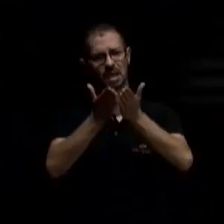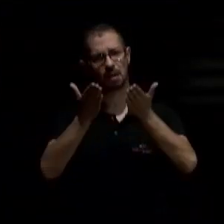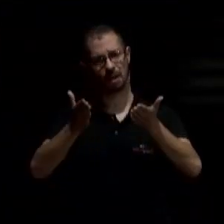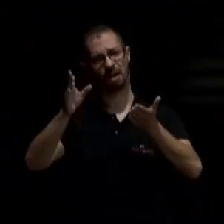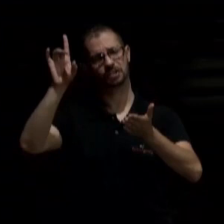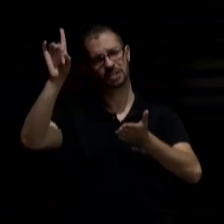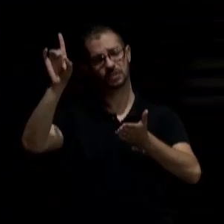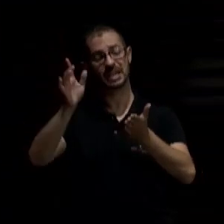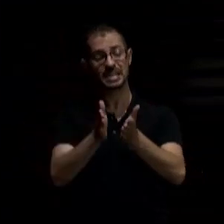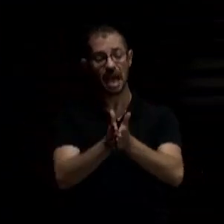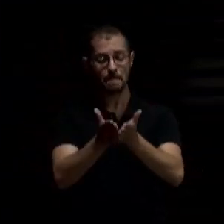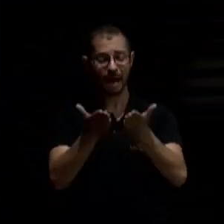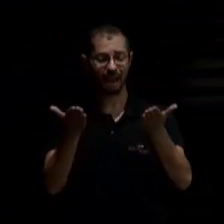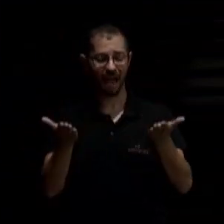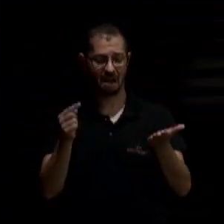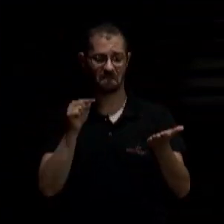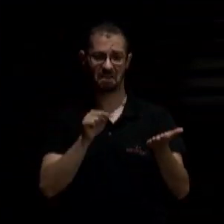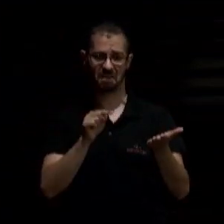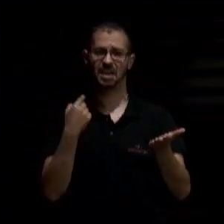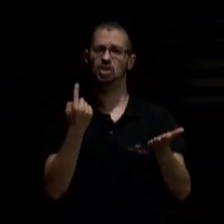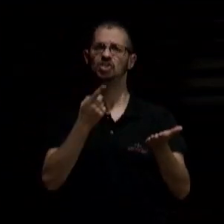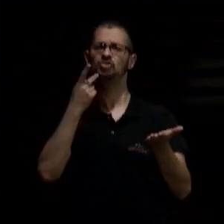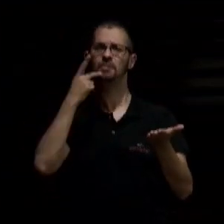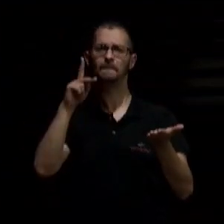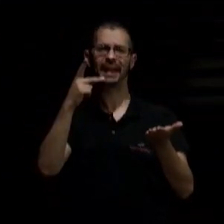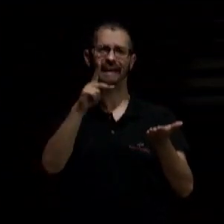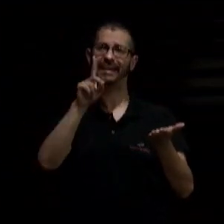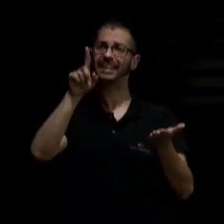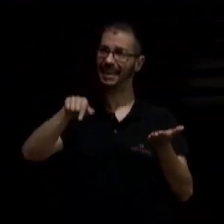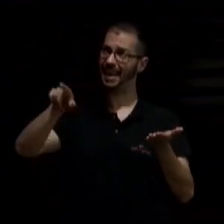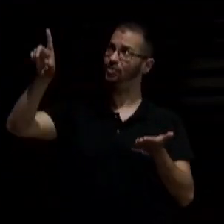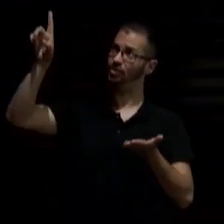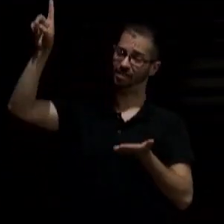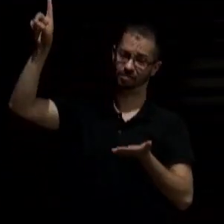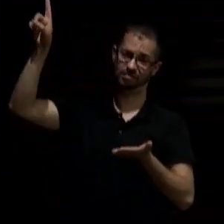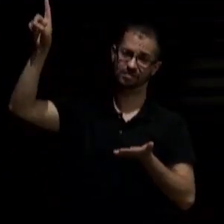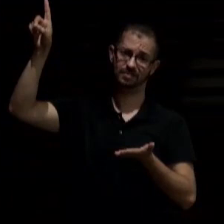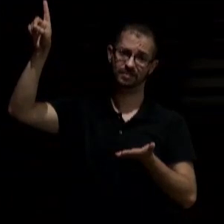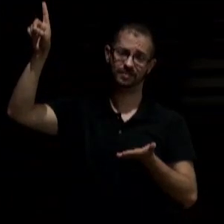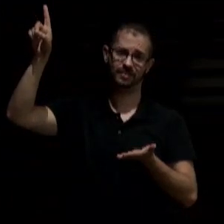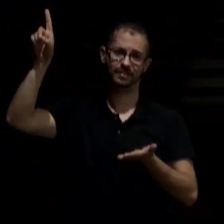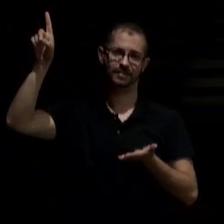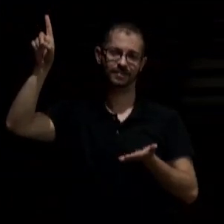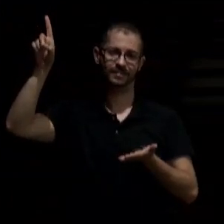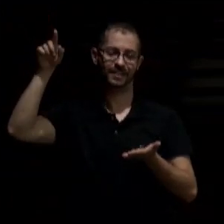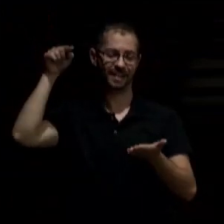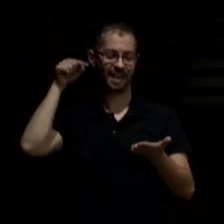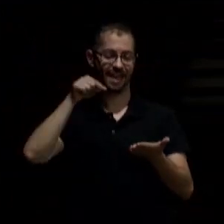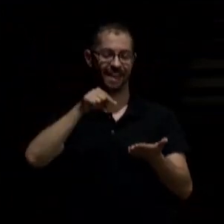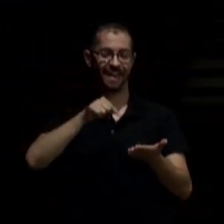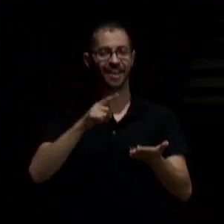palavra que nós pregamos, que é de Deus, é